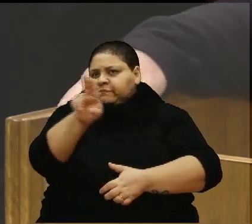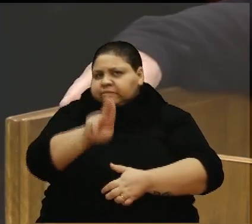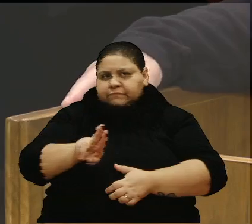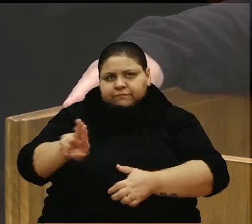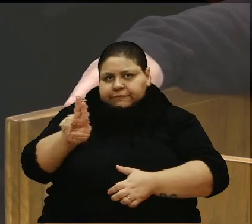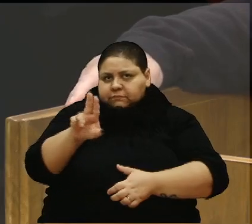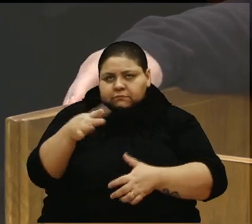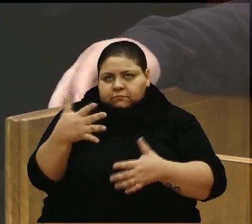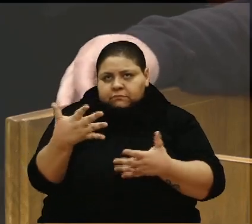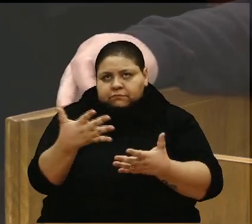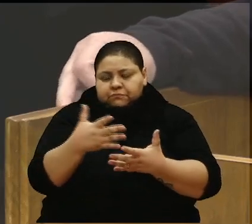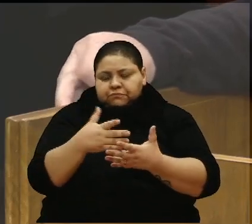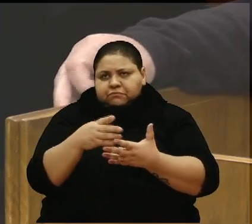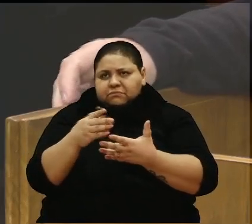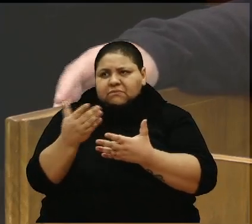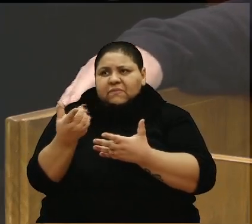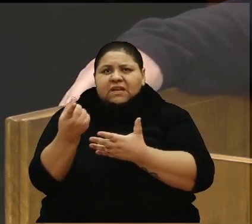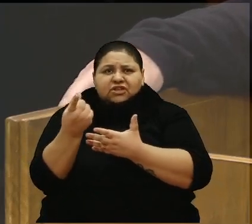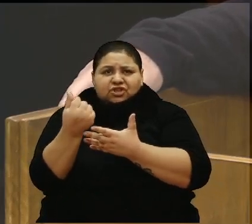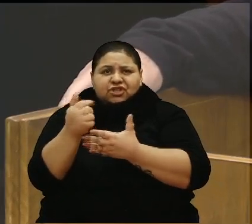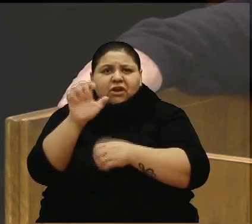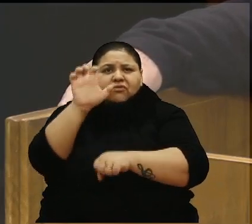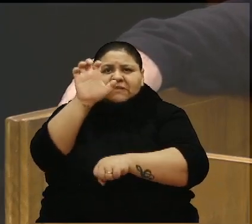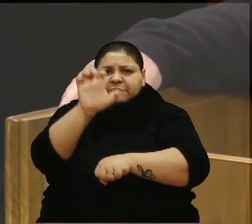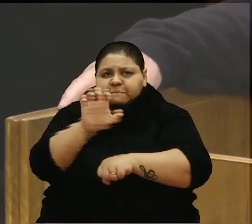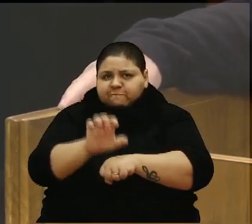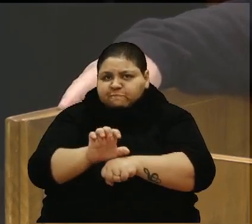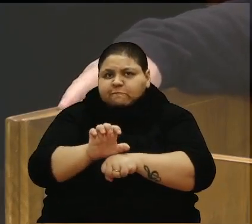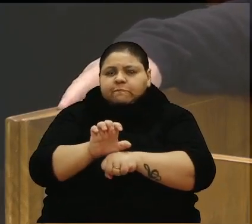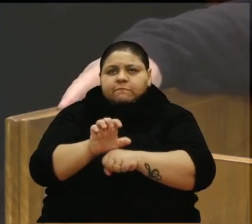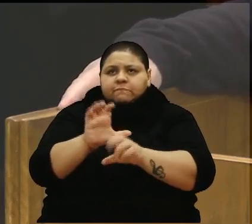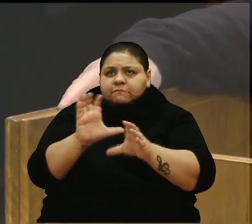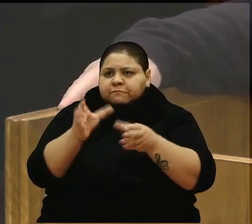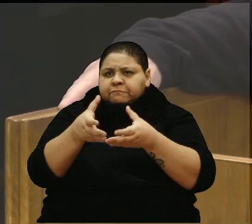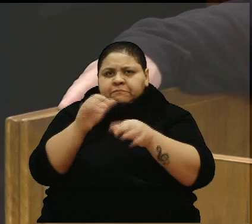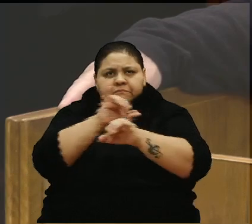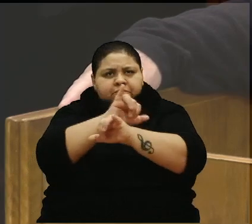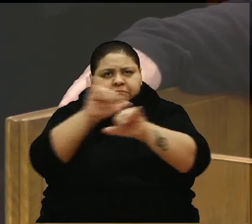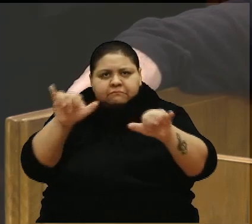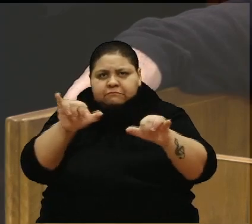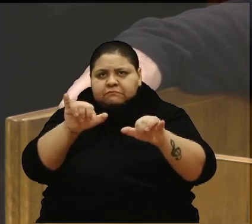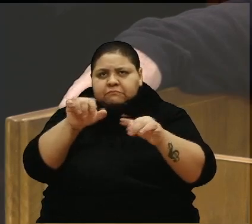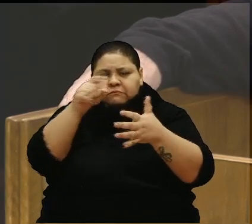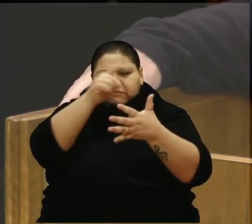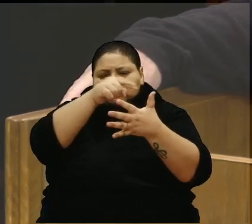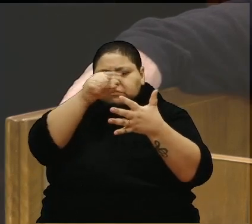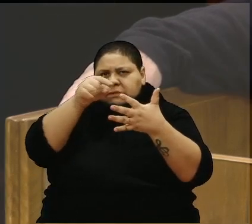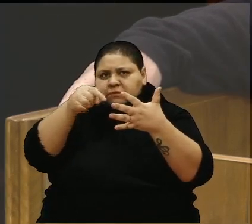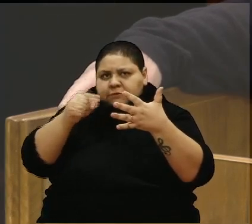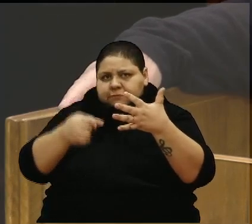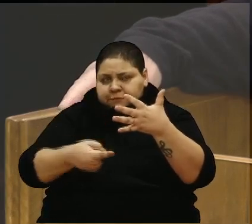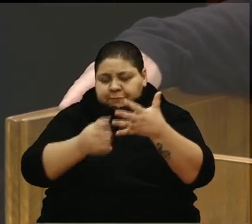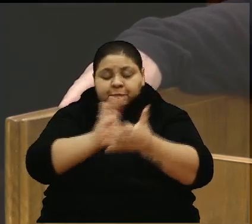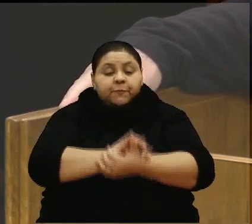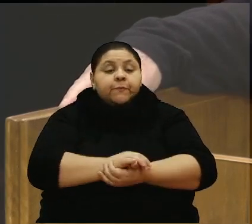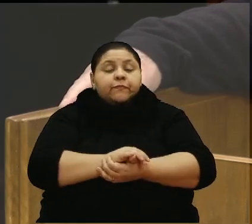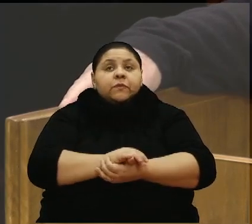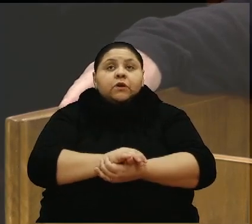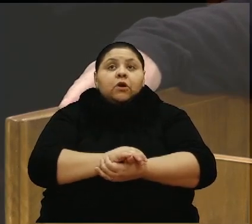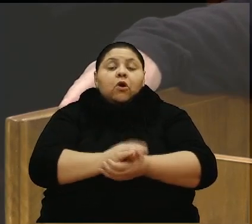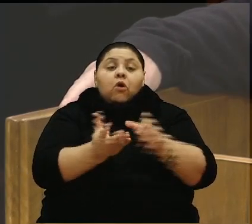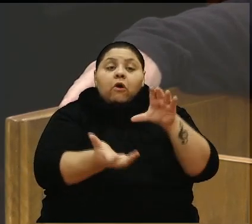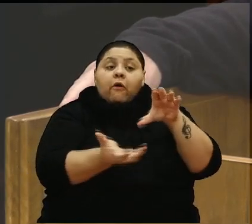utilização de recursos do Estado com comissões e assim por diante, o Congresso hoje